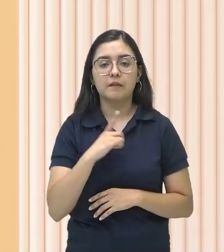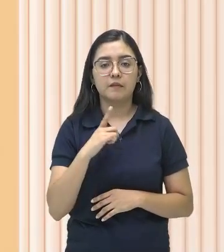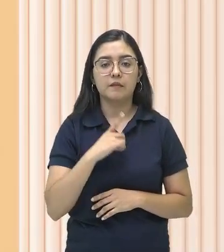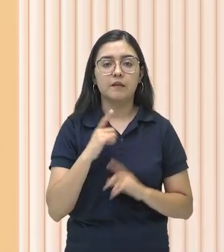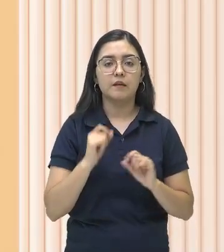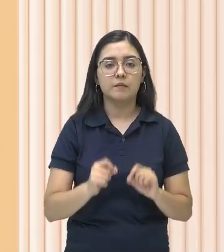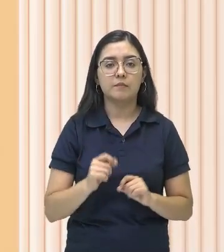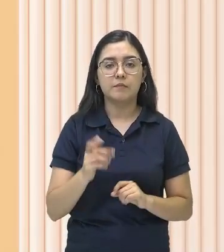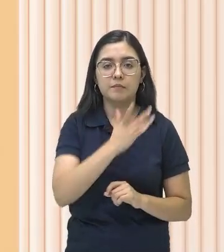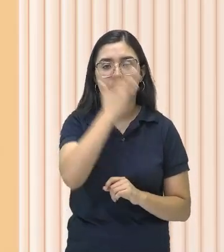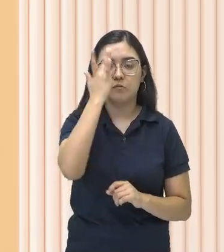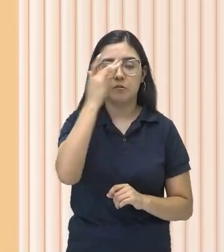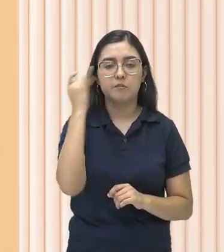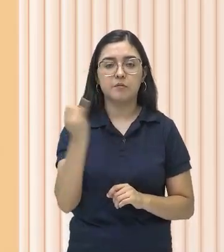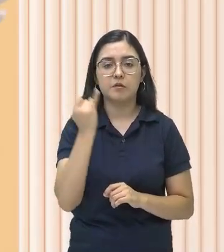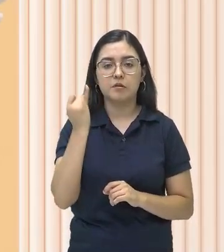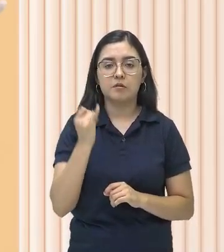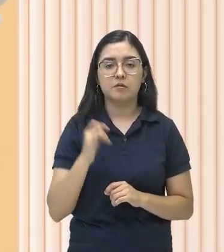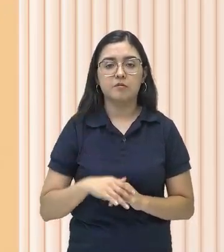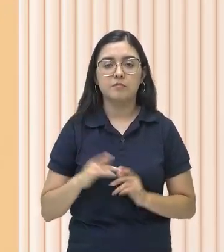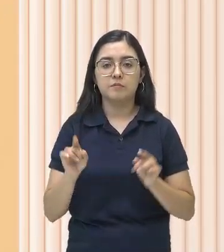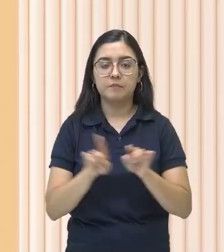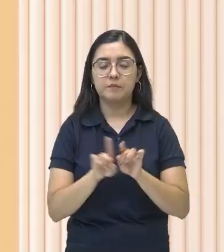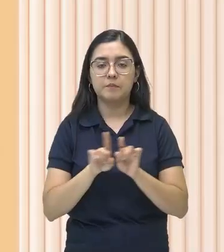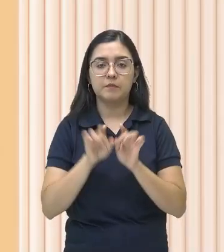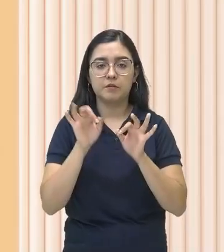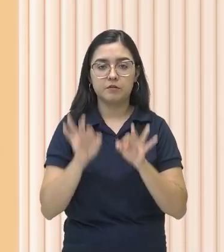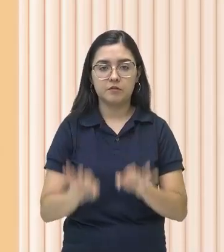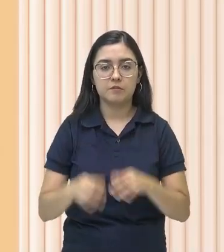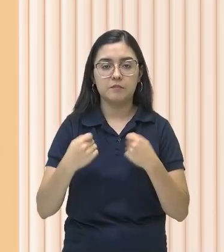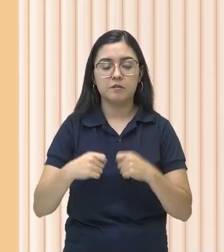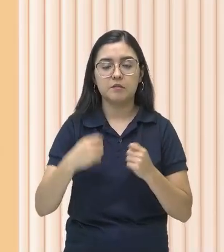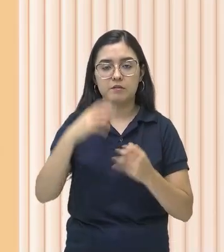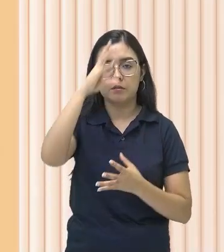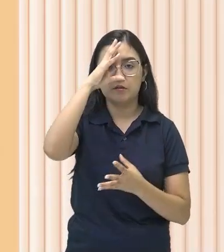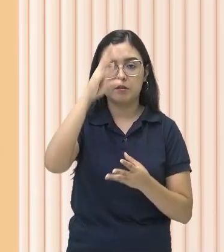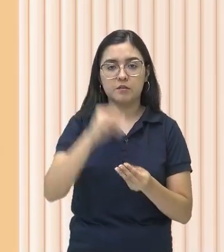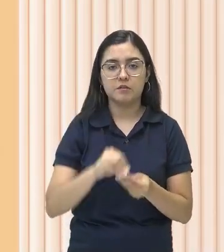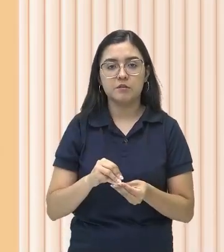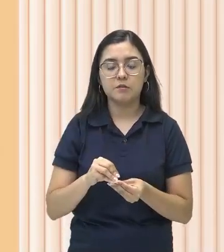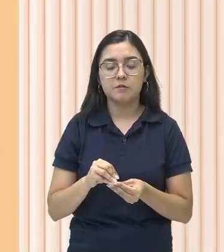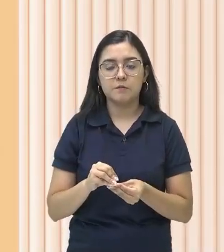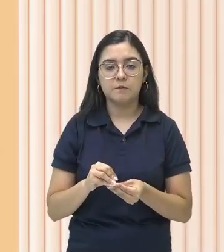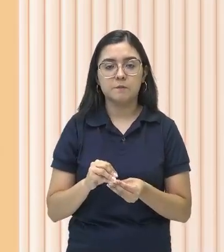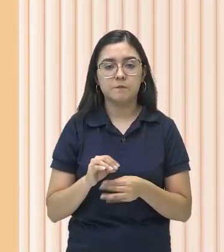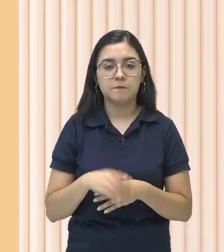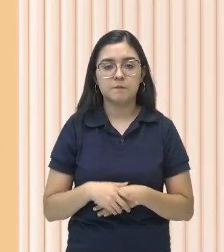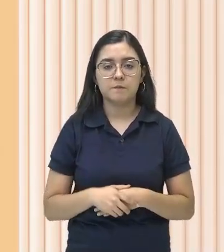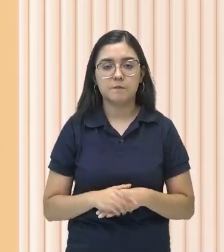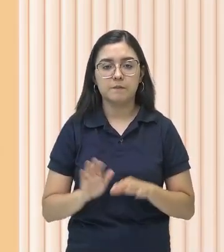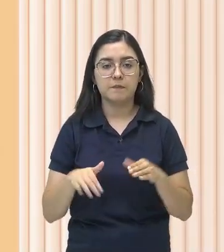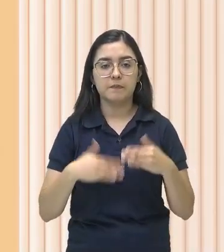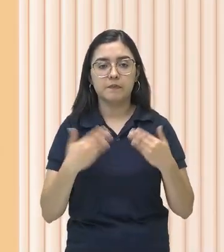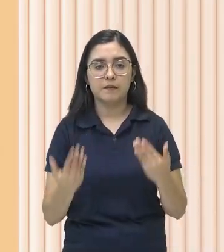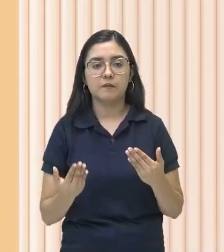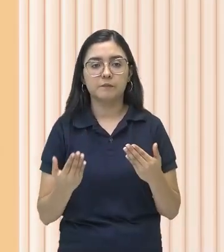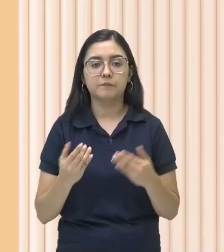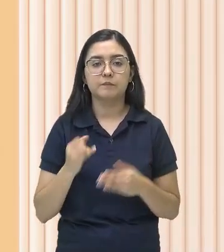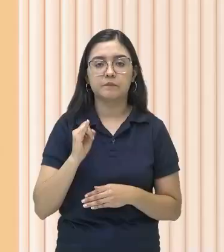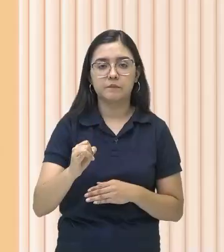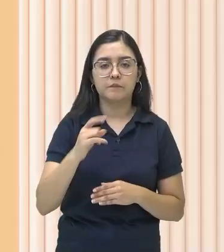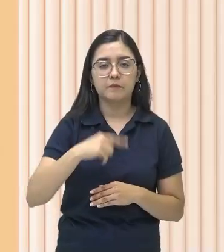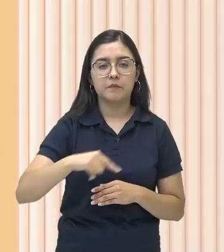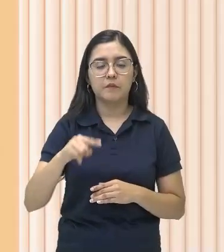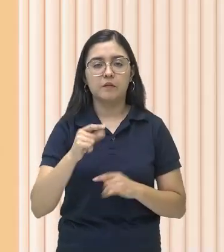tão importante qual. E a questão da dignidade, ela precisa ser entendida a partir desse momento. Então, quando vocês